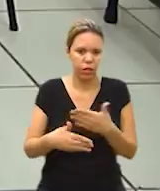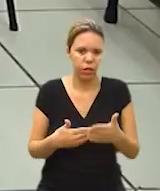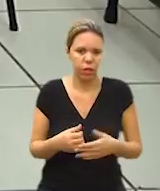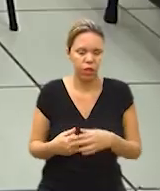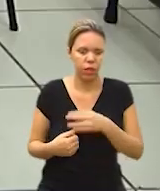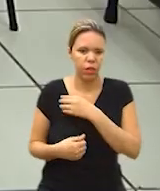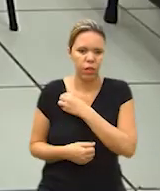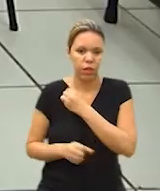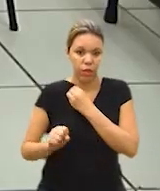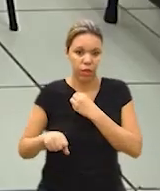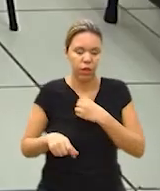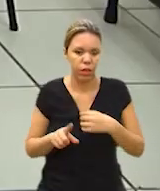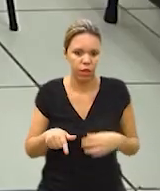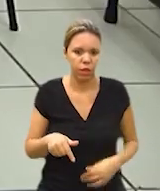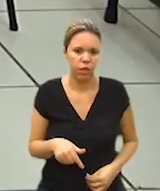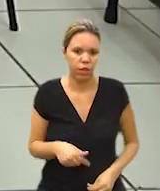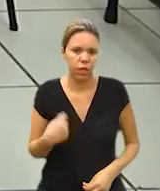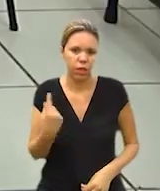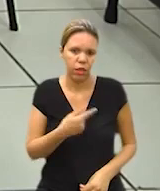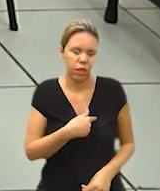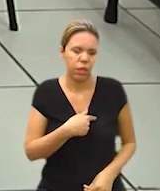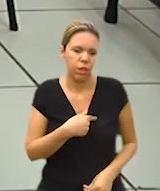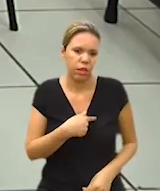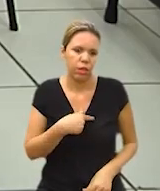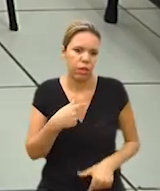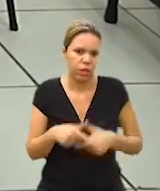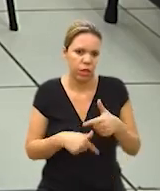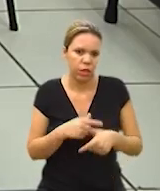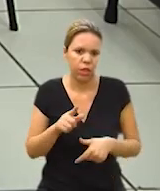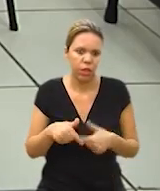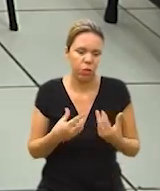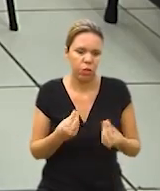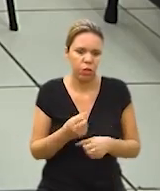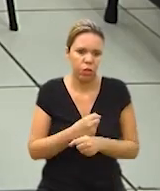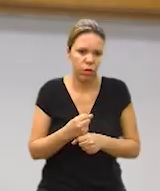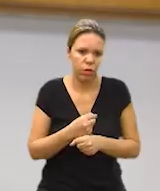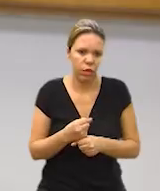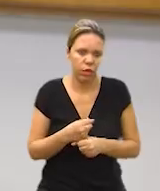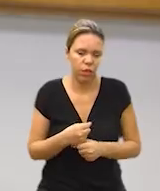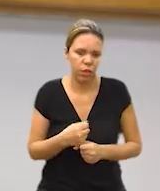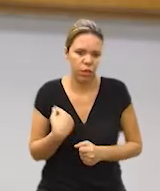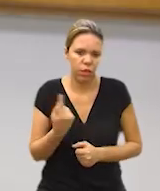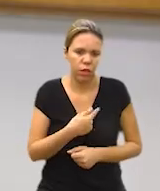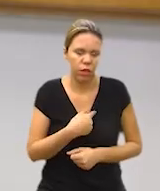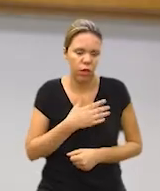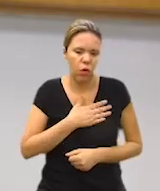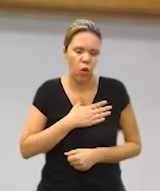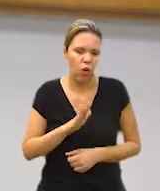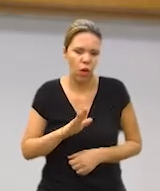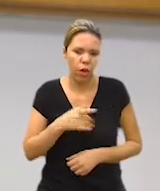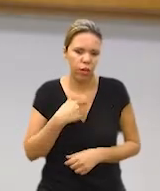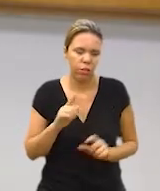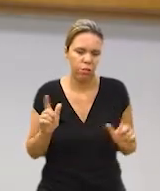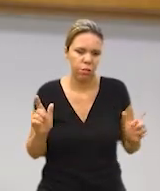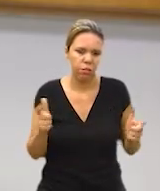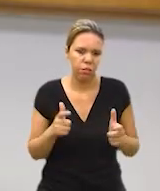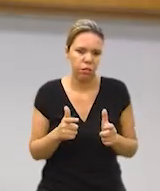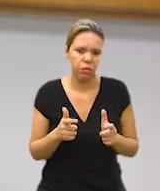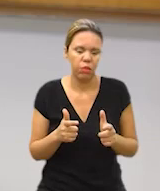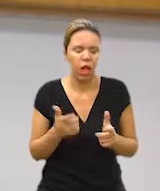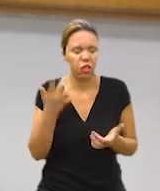não? Sim, a gente, como a gente trabalha com isso há tantos anos, né, a gente não gosta de minimizar